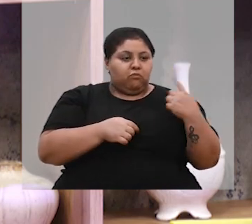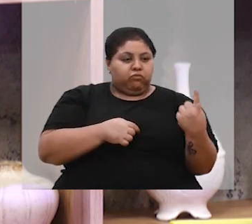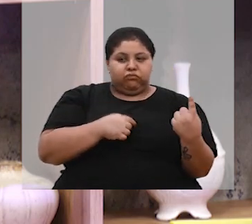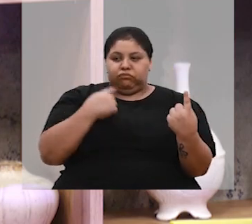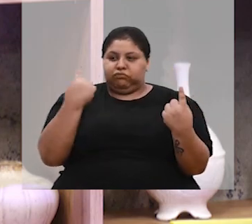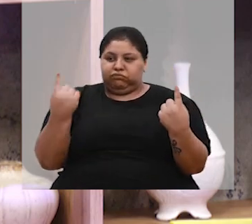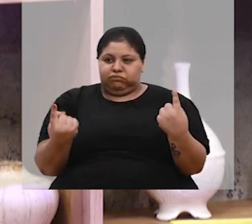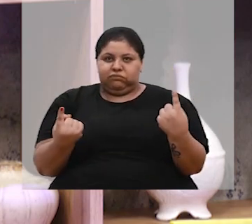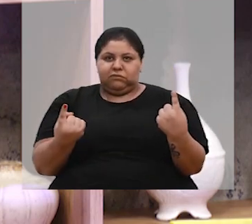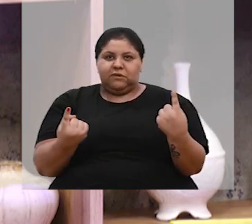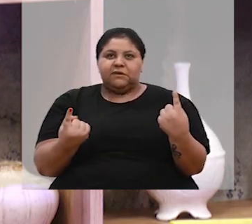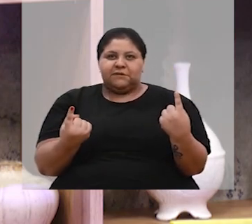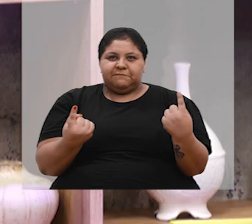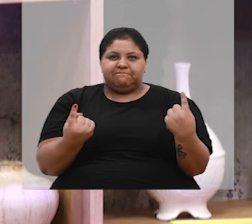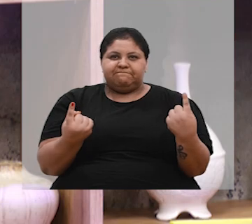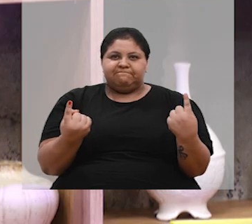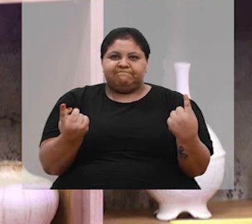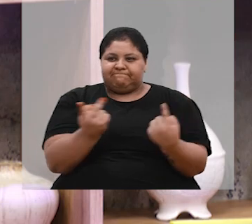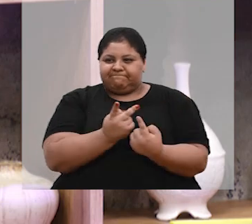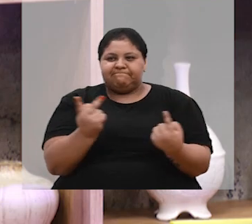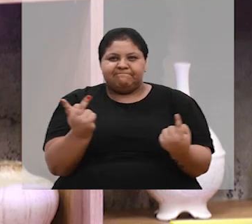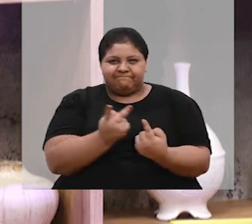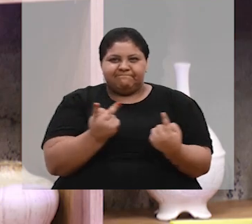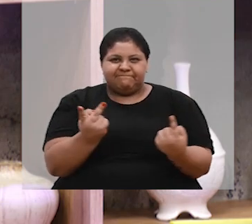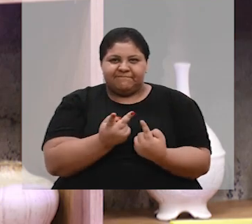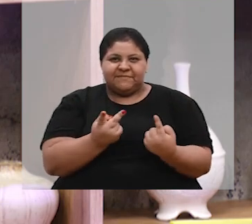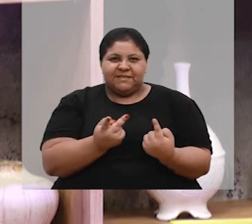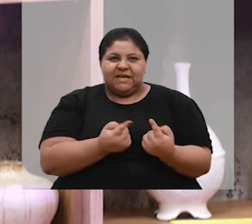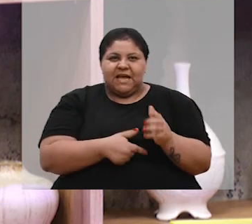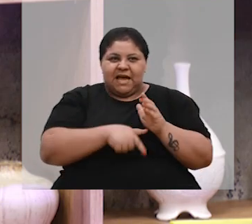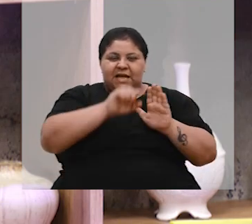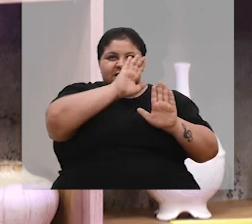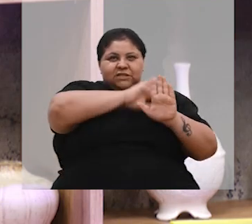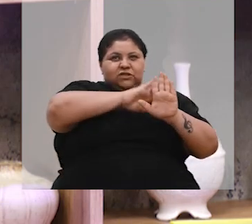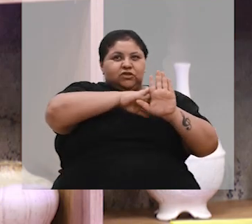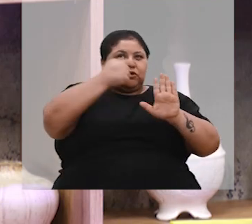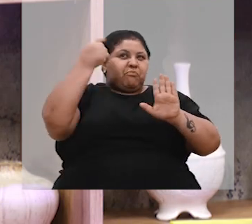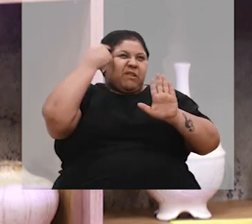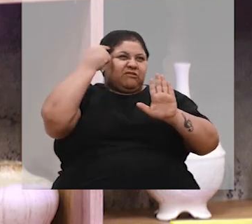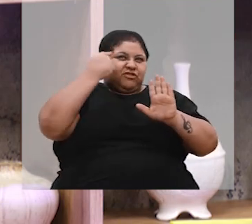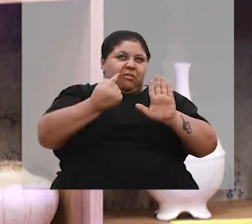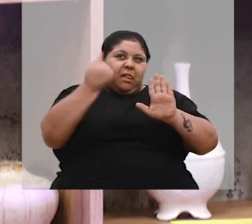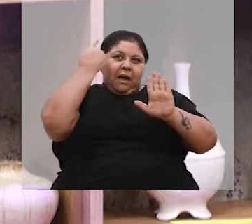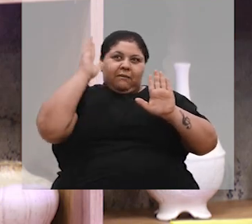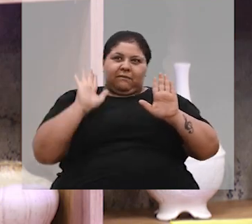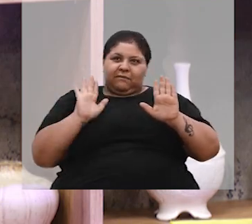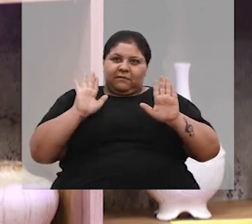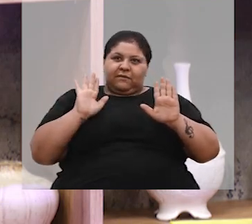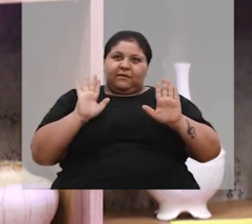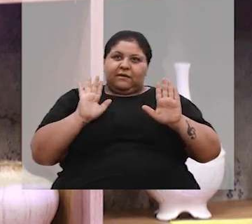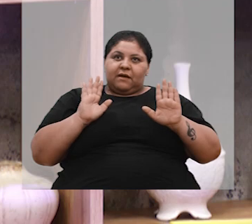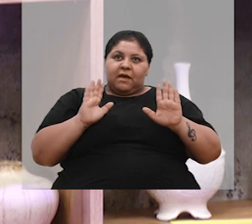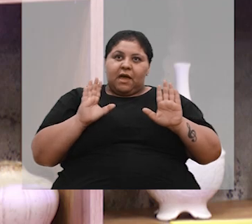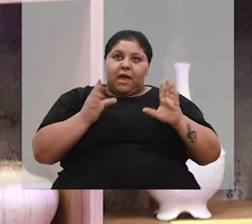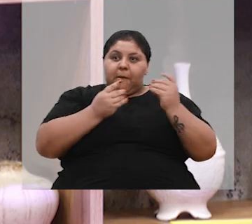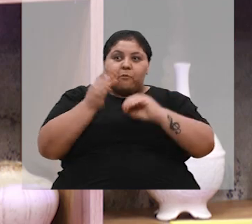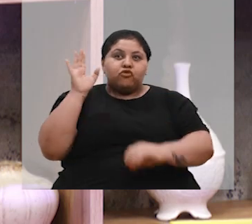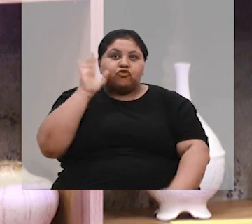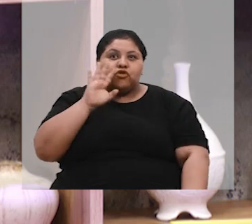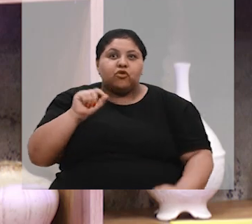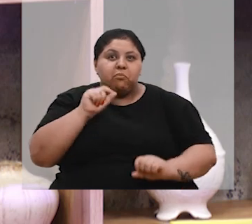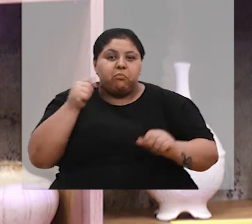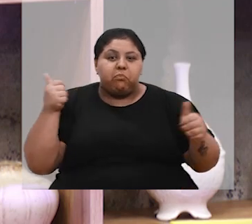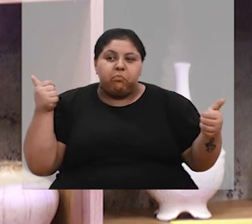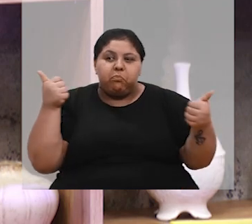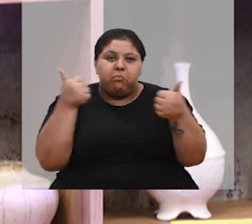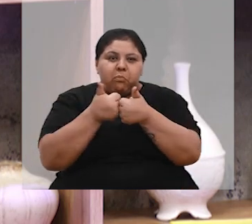outro, né? MDB e Arena, o que era, né? A ideologia, o pensamento da Arena na época, assim. Então, é muito bacana ver como que ainda tão próximo